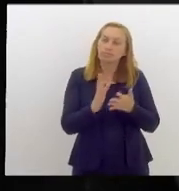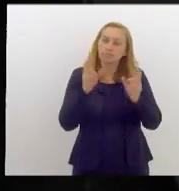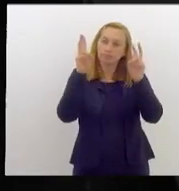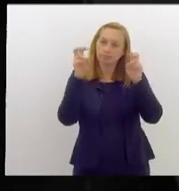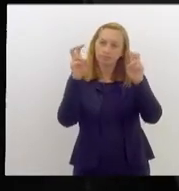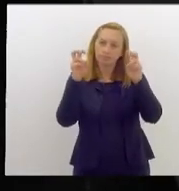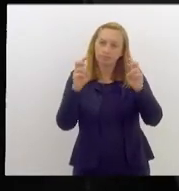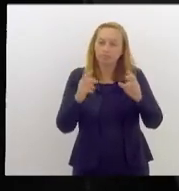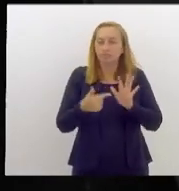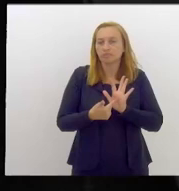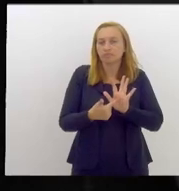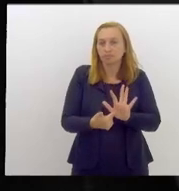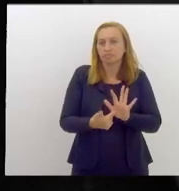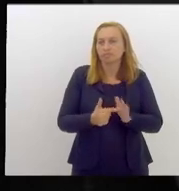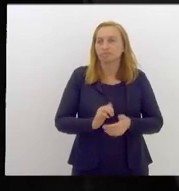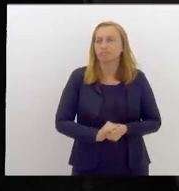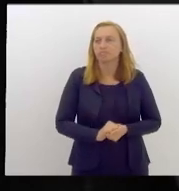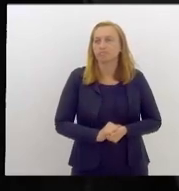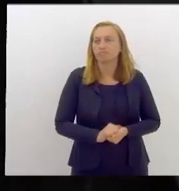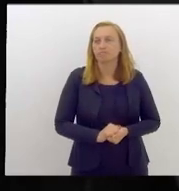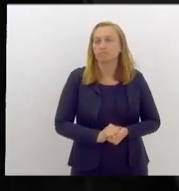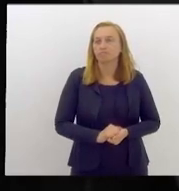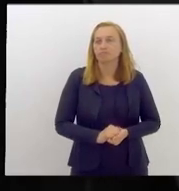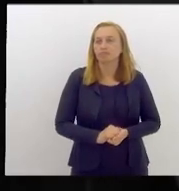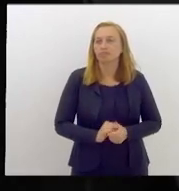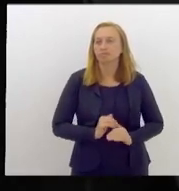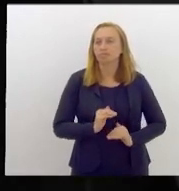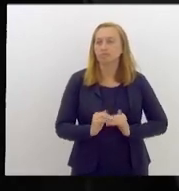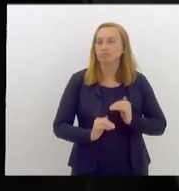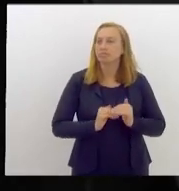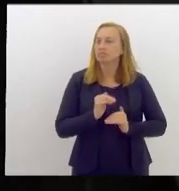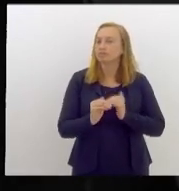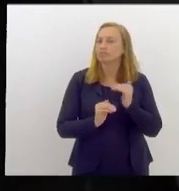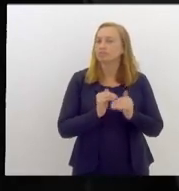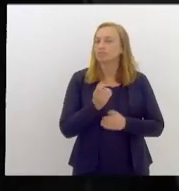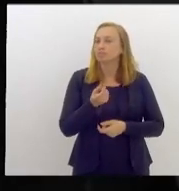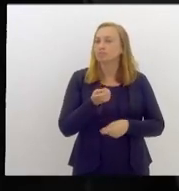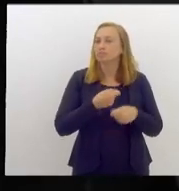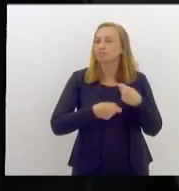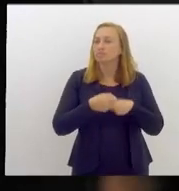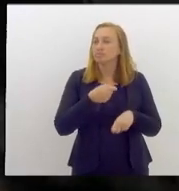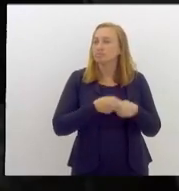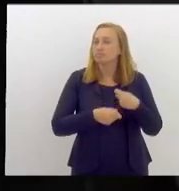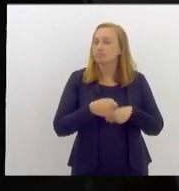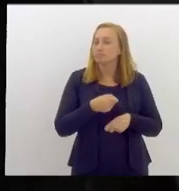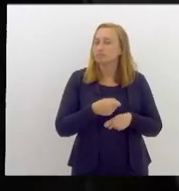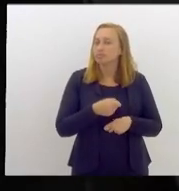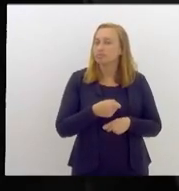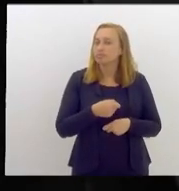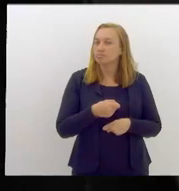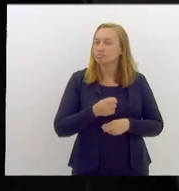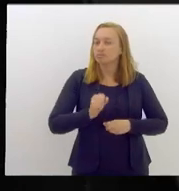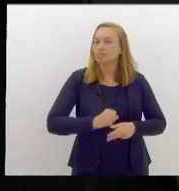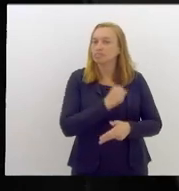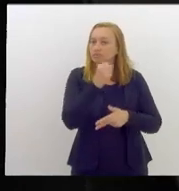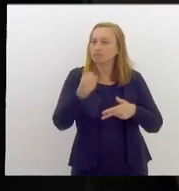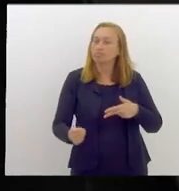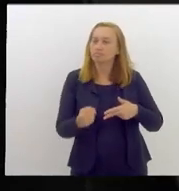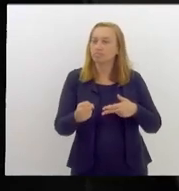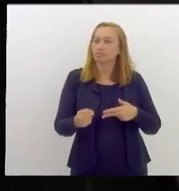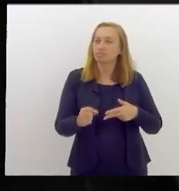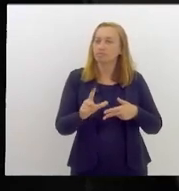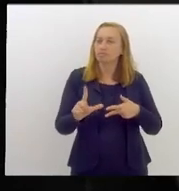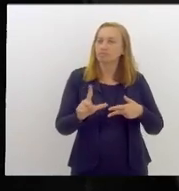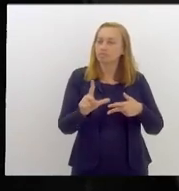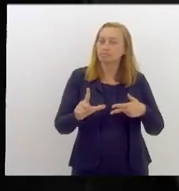para mostrar que a agenda do desenvolvimento econômico quem tem tocado eu poder legislativo Eu até